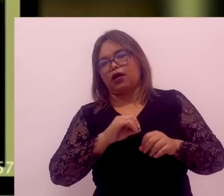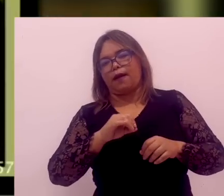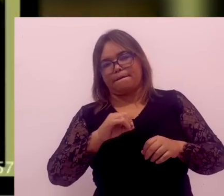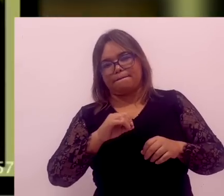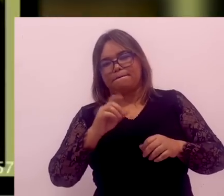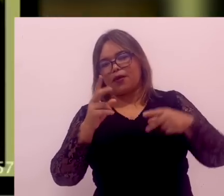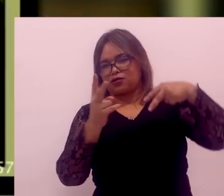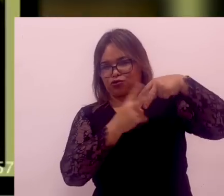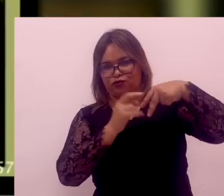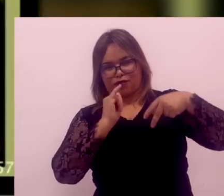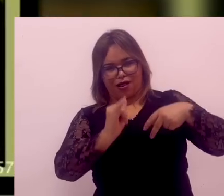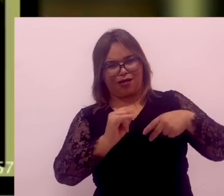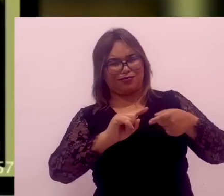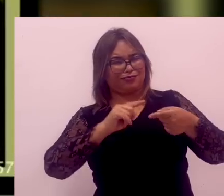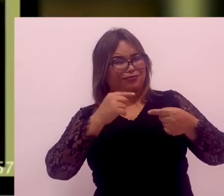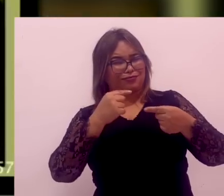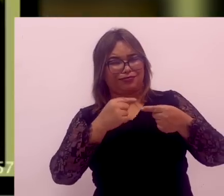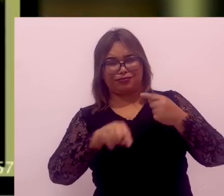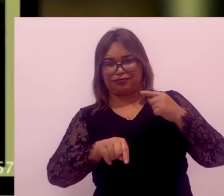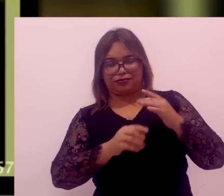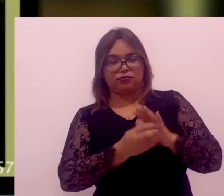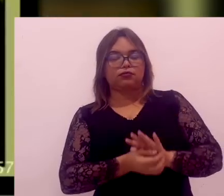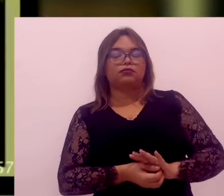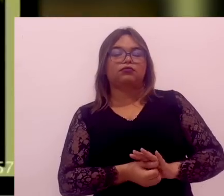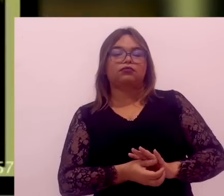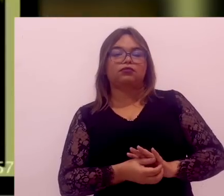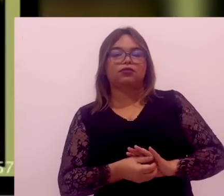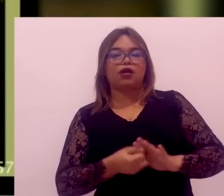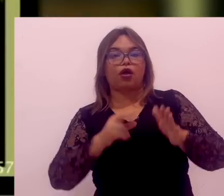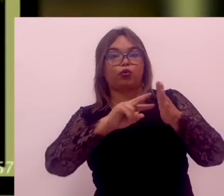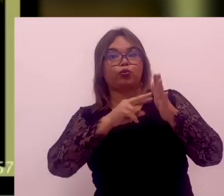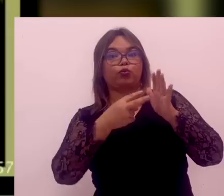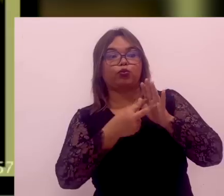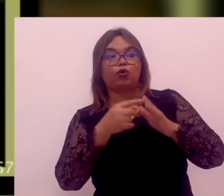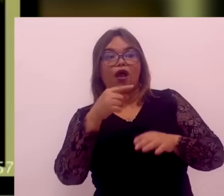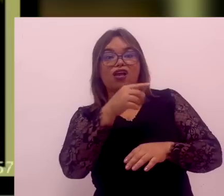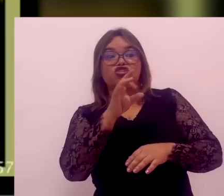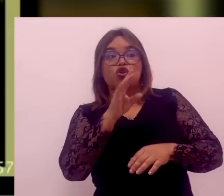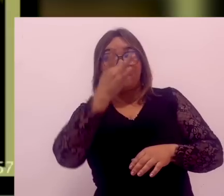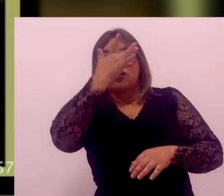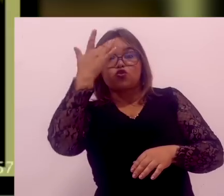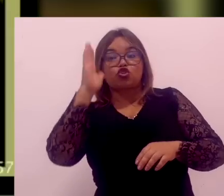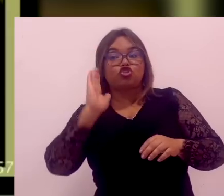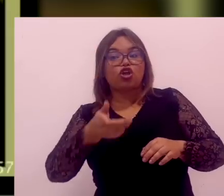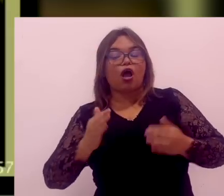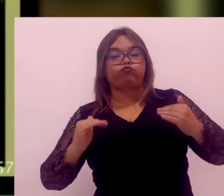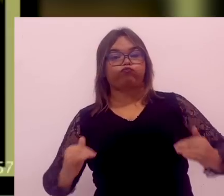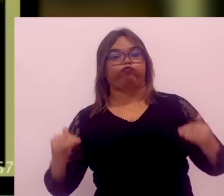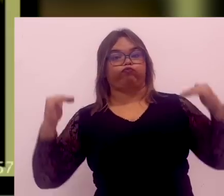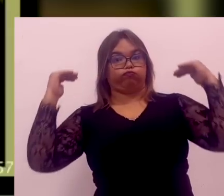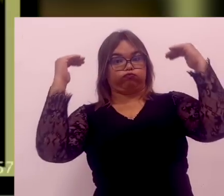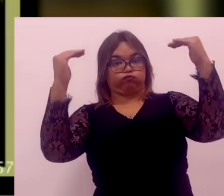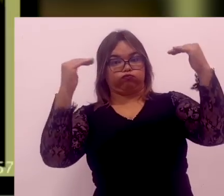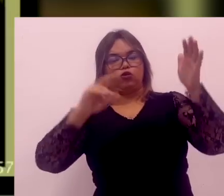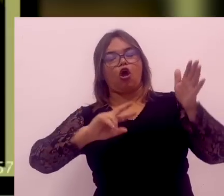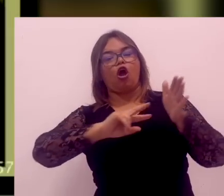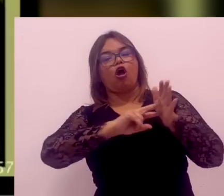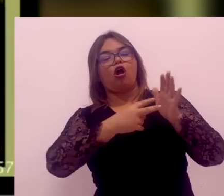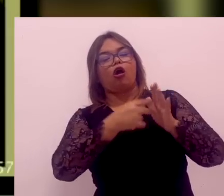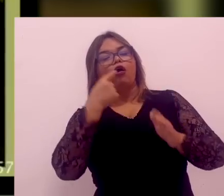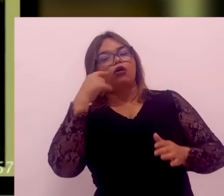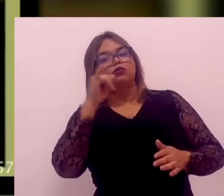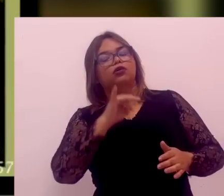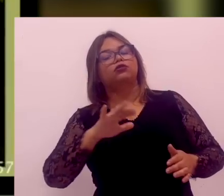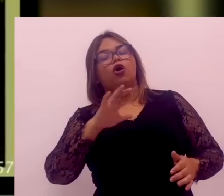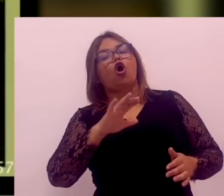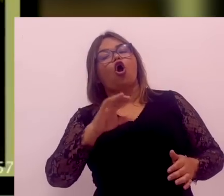para o iniciado. Este é o símbolo de Horus, e eu vou mostrá-lo para você daqui a pouco. No chão você tem vários pentagramas, nesta